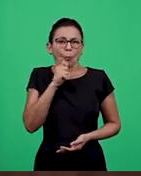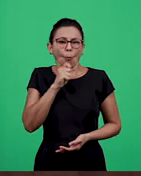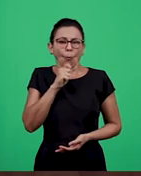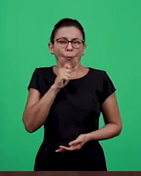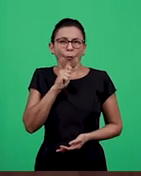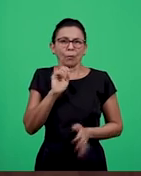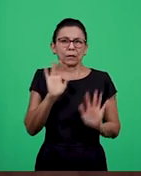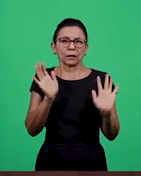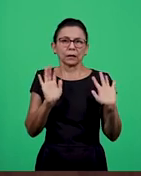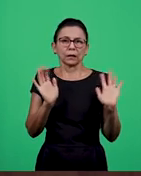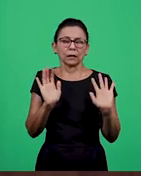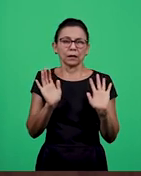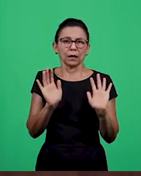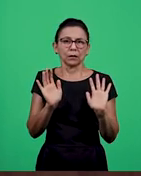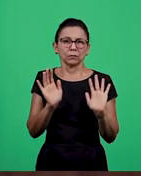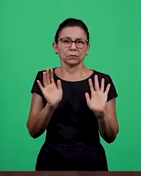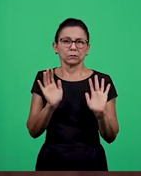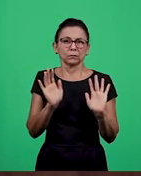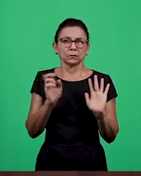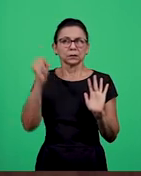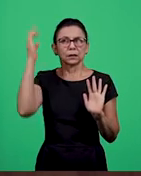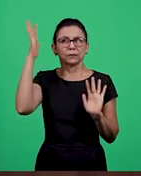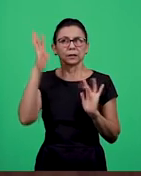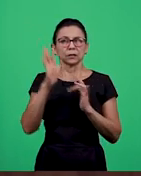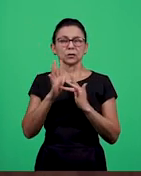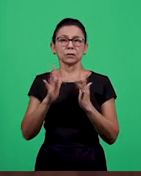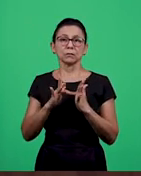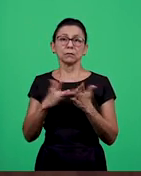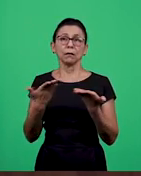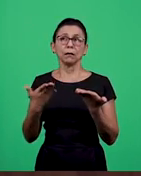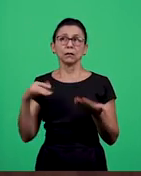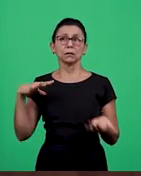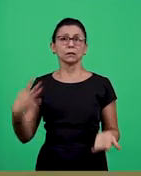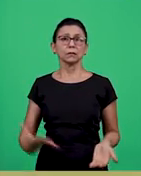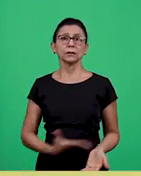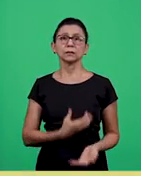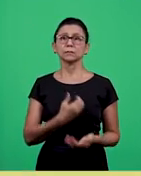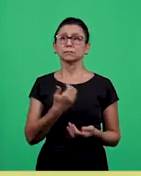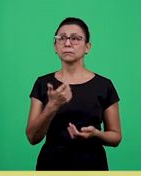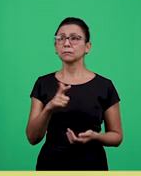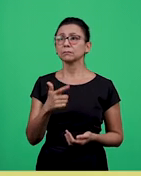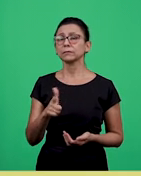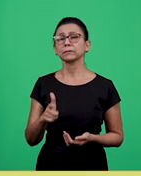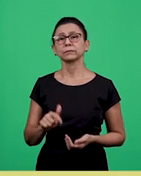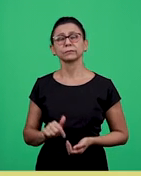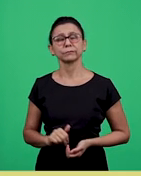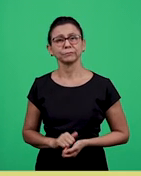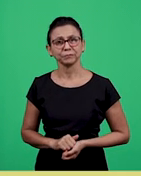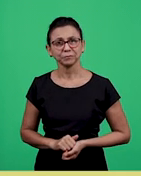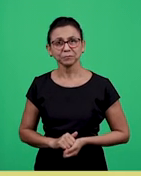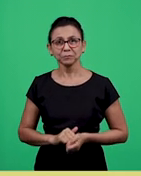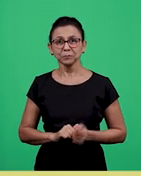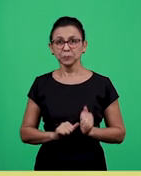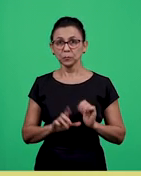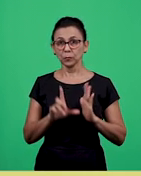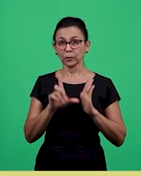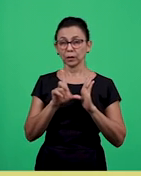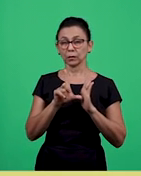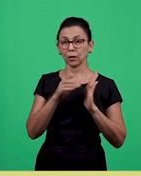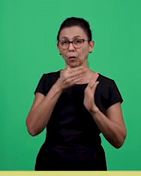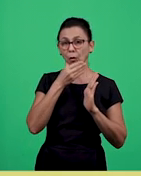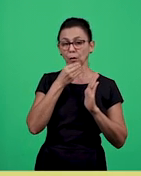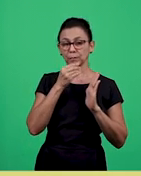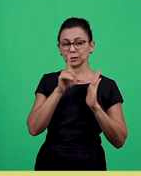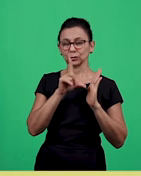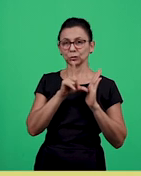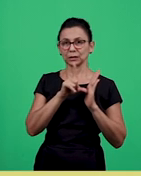se revelar através da Bíblia, não há salvação. Lutero contou os